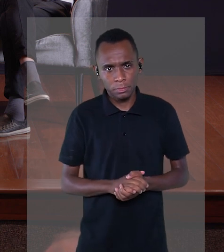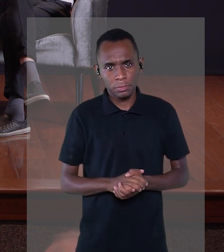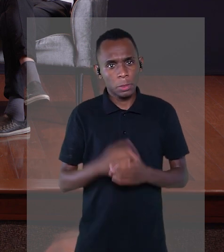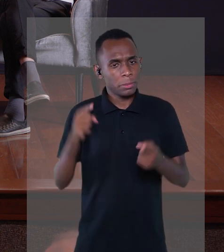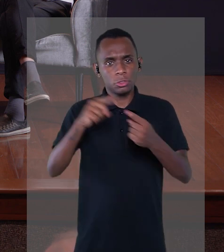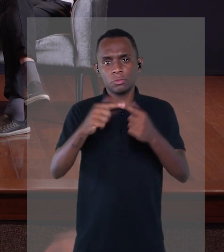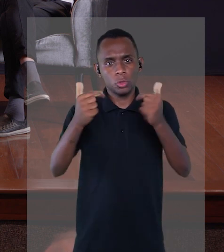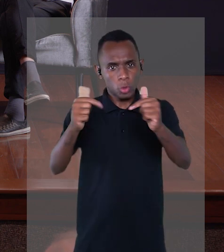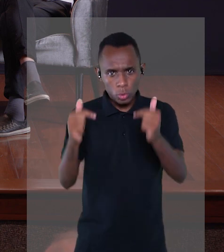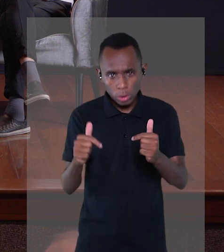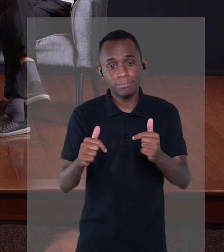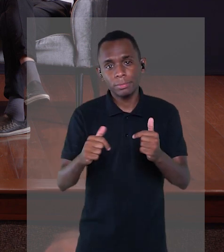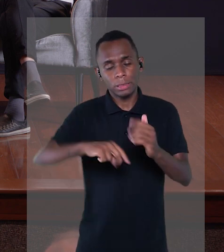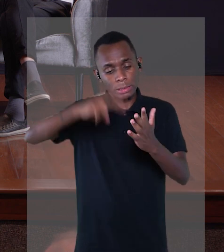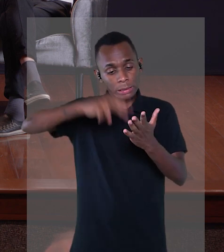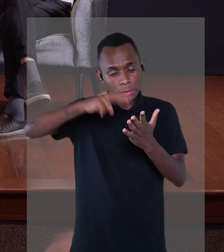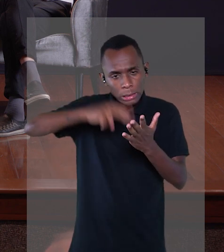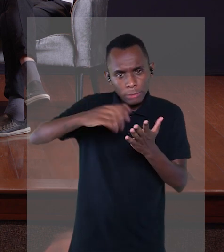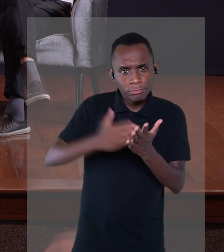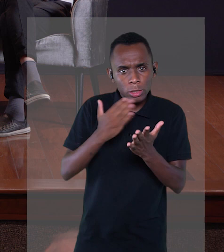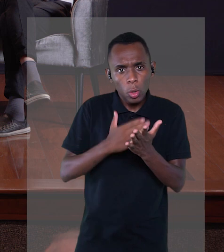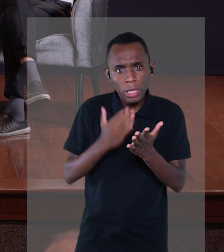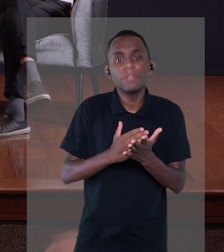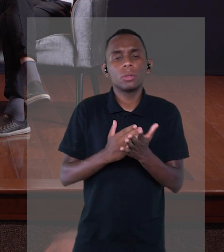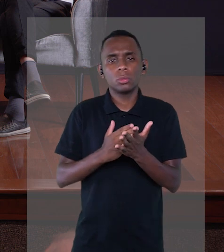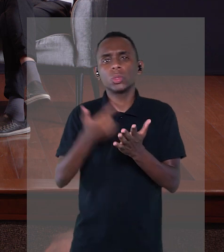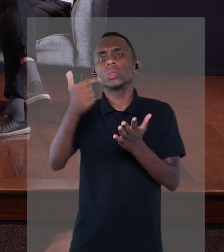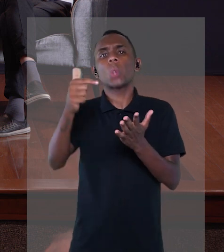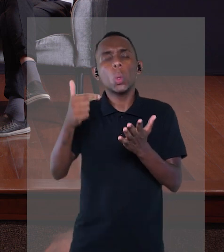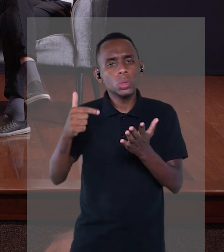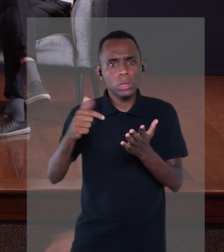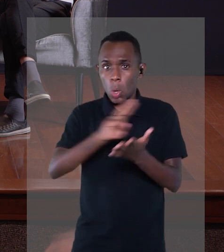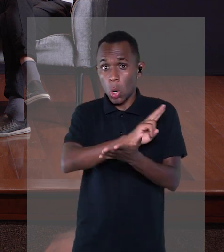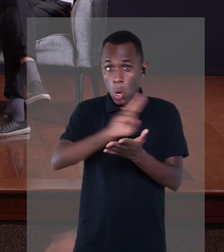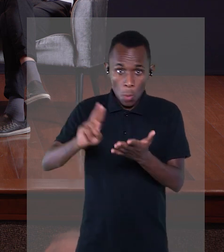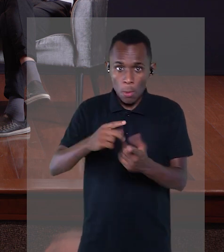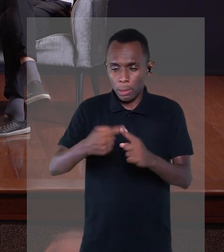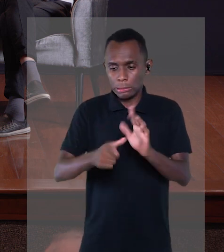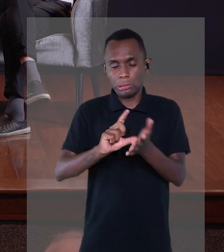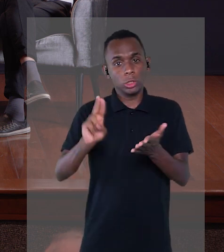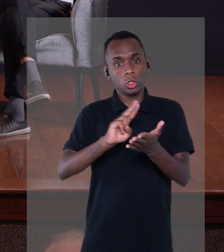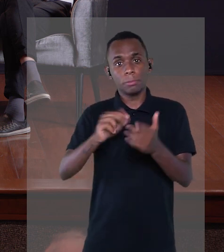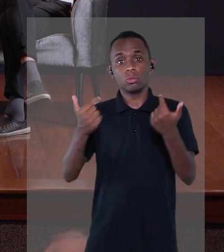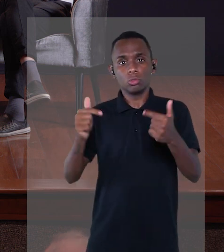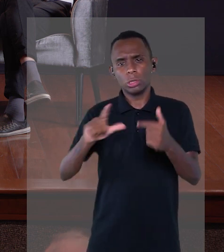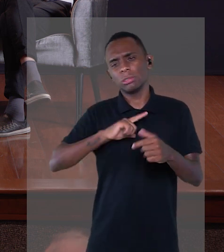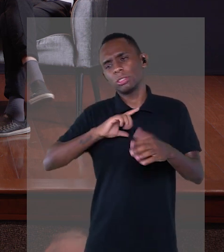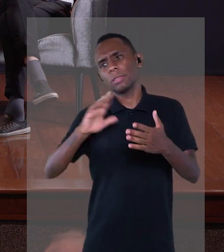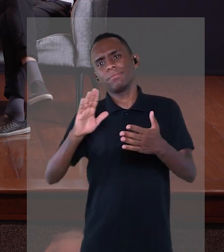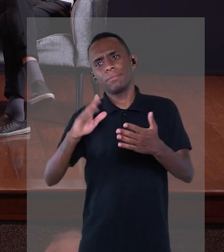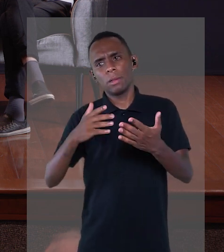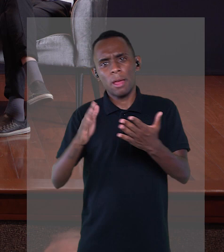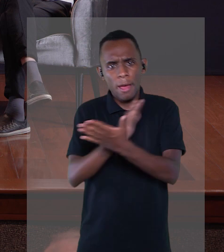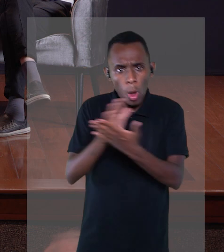foi intencional. Esse livro, ele não tinha esse nome, na verdade, ele não tinha nome nenhum. Tinha vários nomes